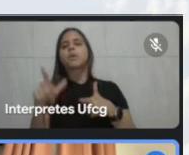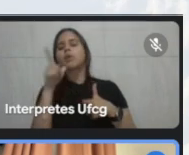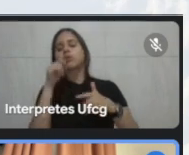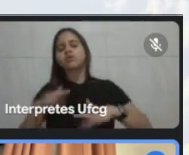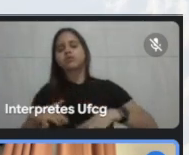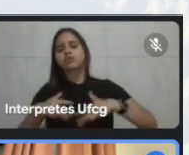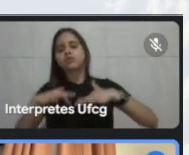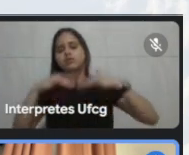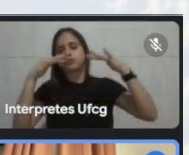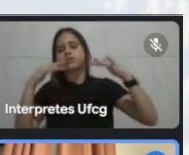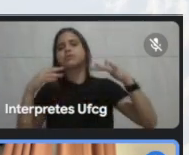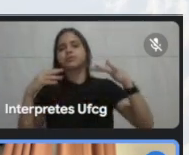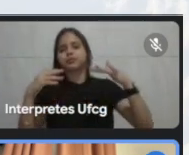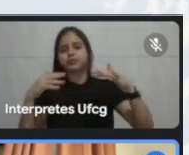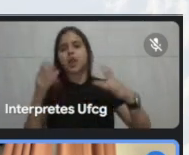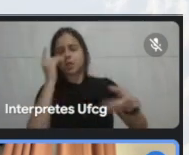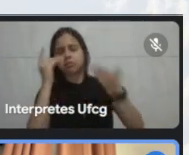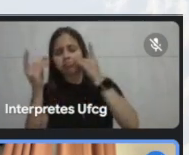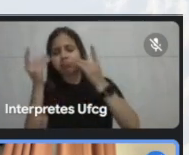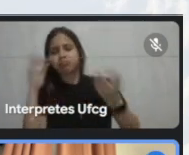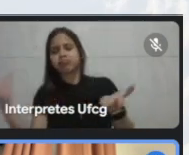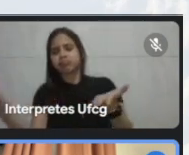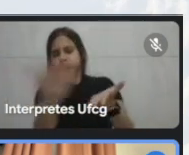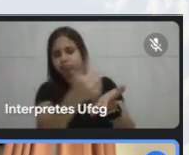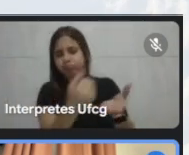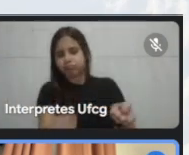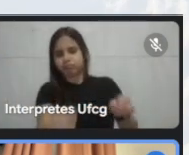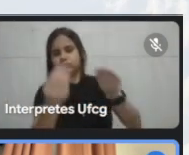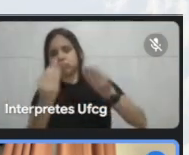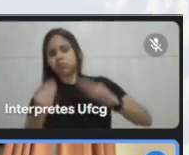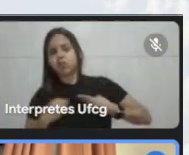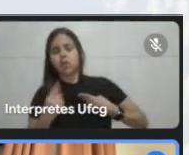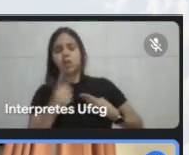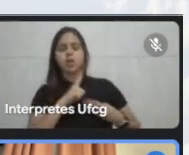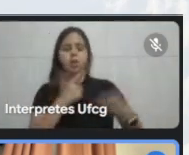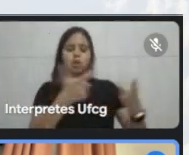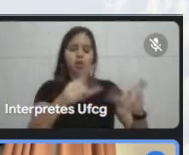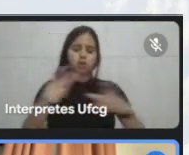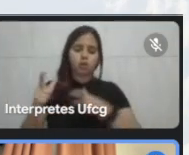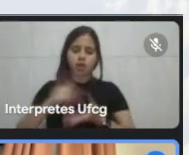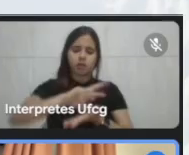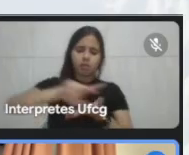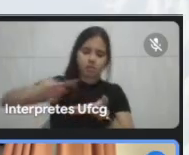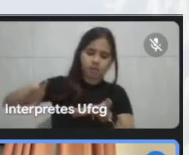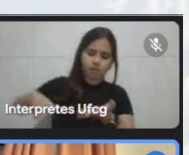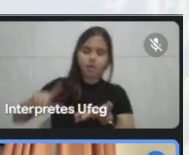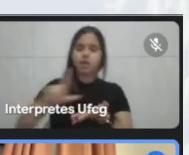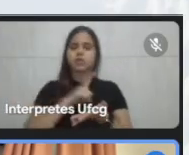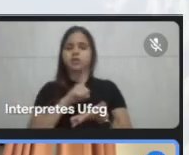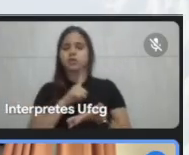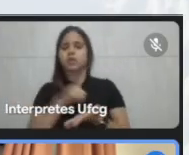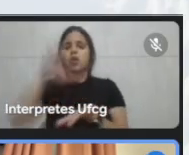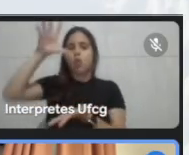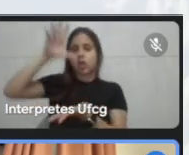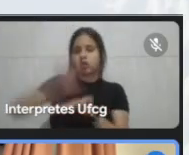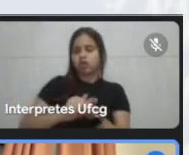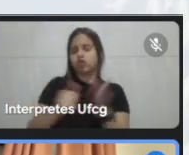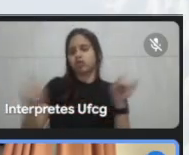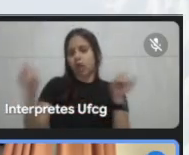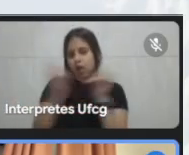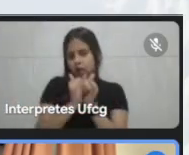inundações. Então, vieram vários locais, assim, eles colocavam a ligação, tem um registro da ligação da